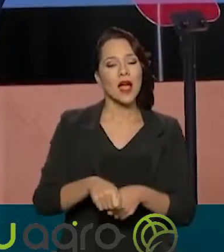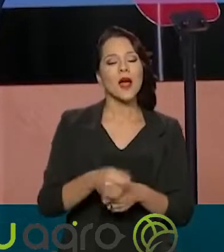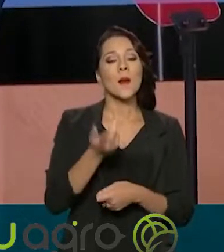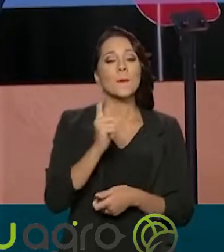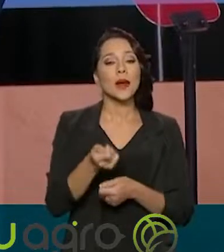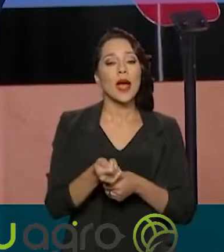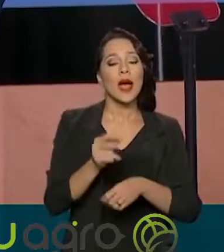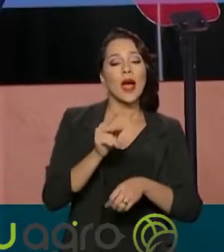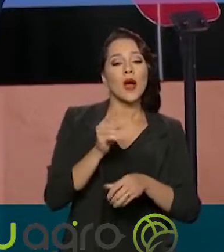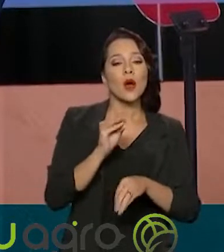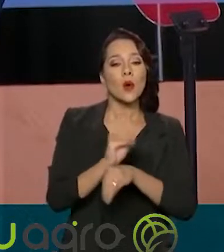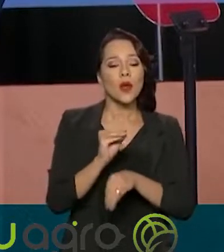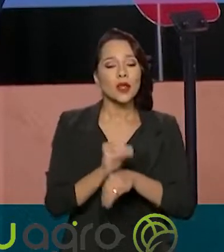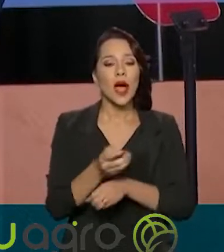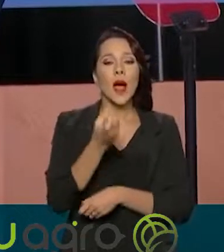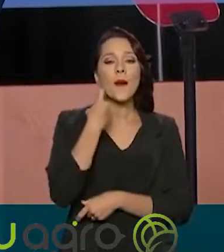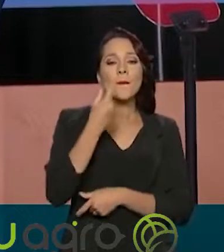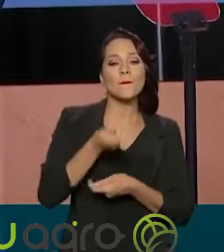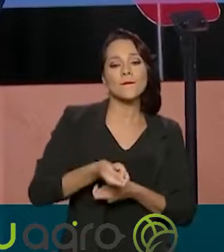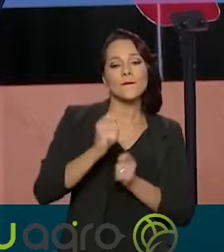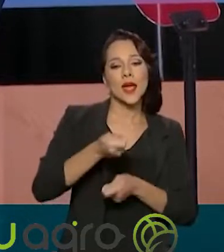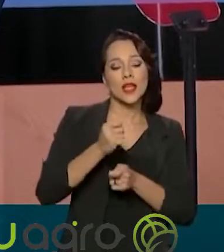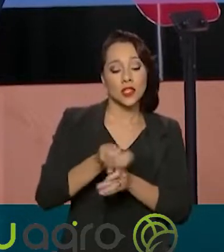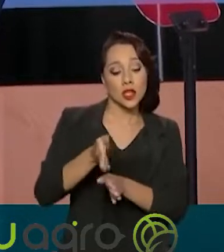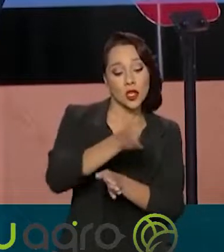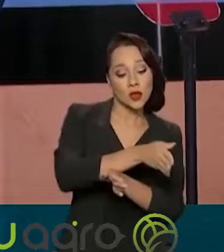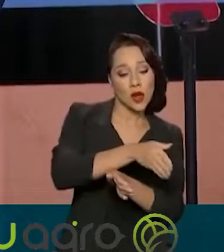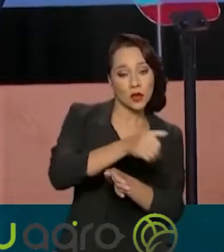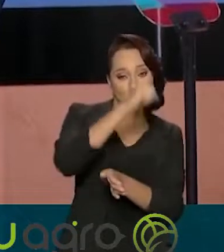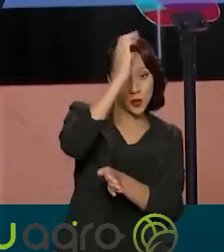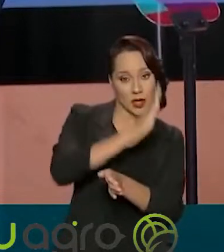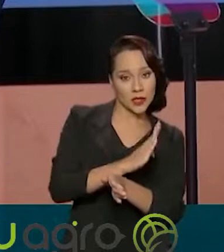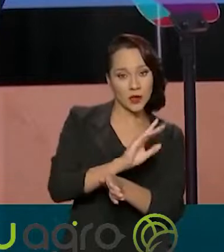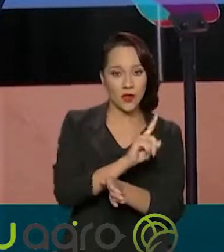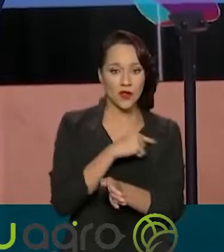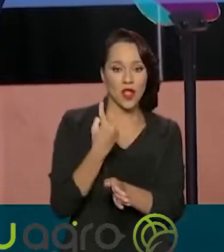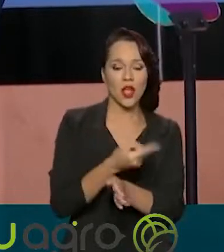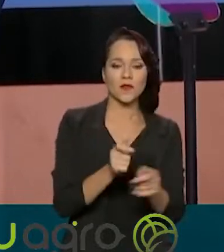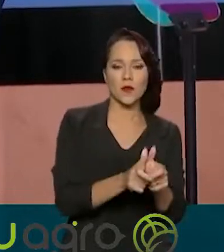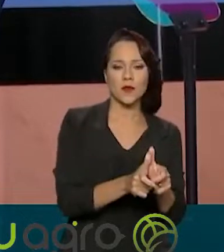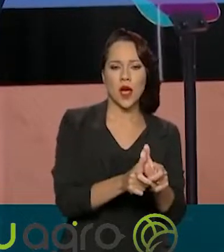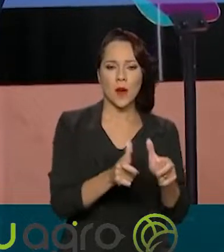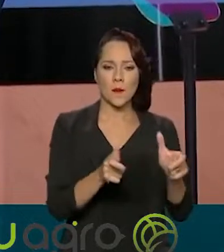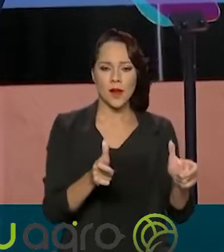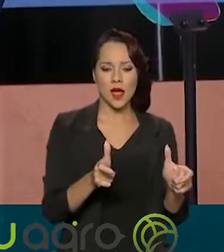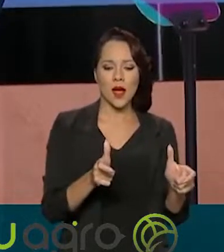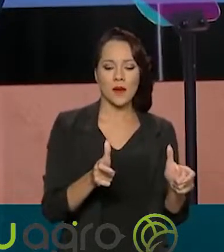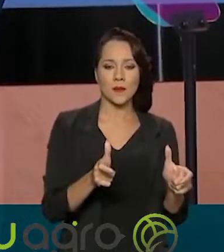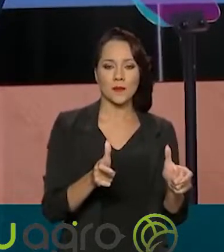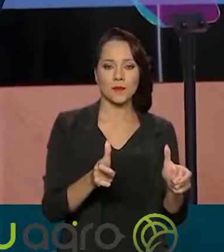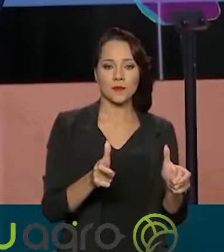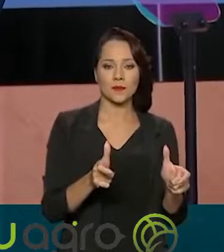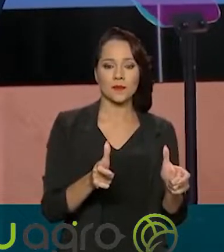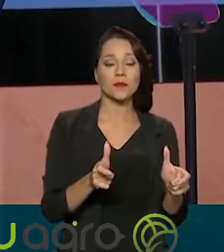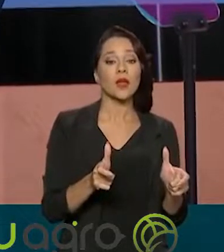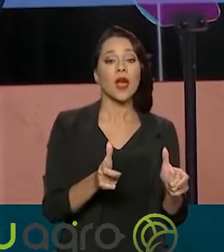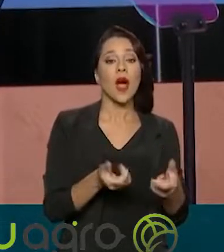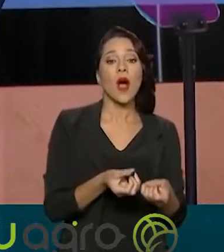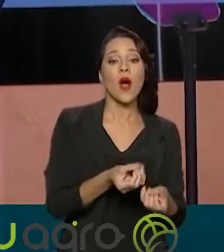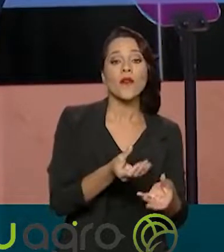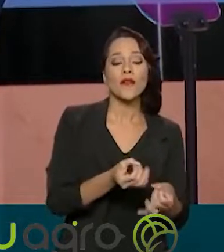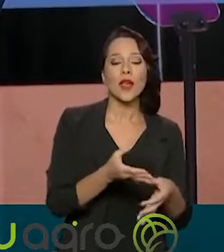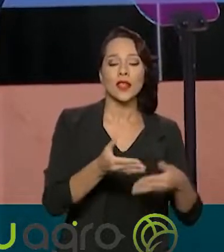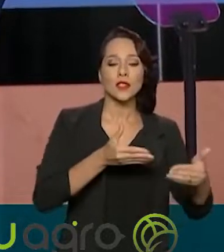piscicultura, onde, somente pelo lado brasileiro, nós ampliaremos a nossa oferta